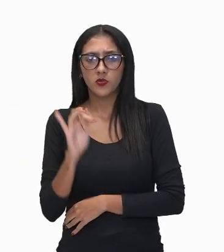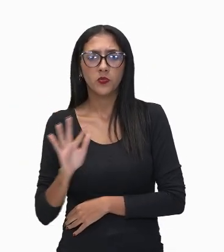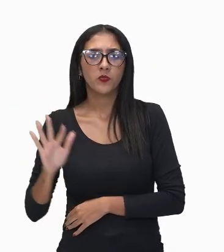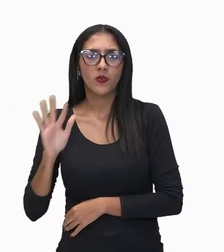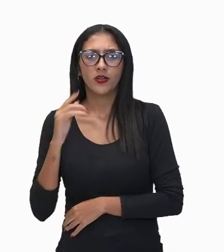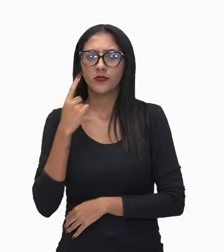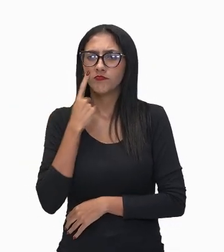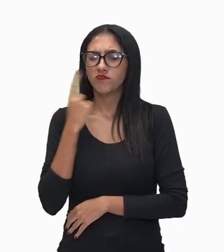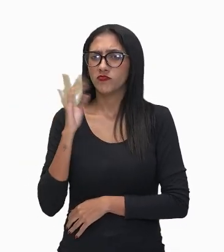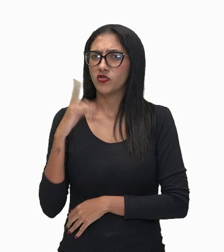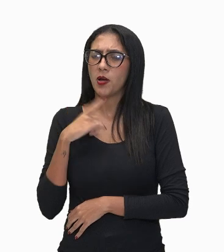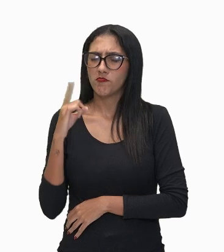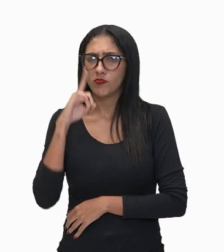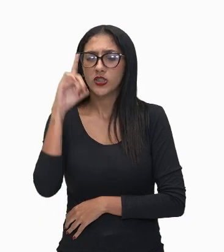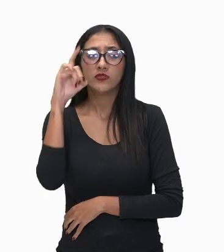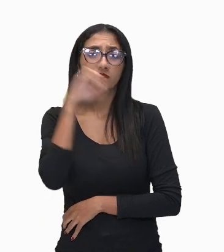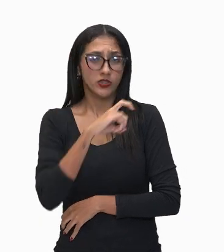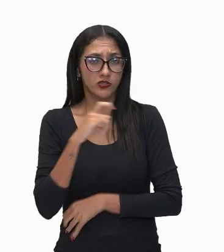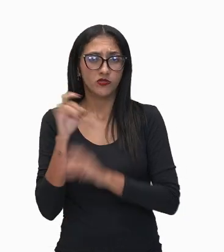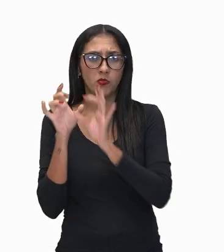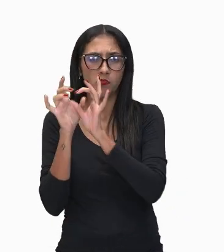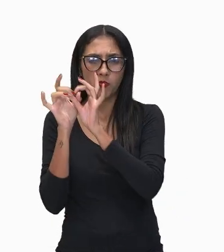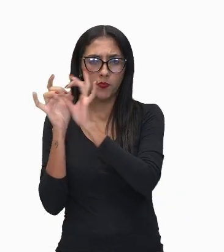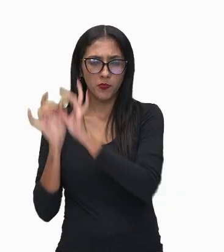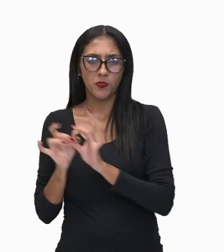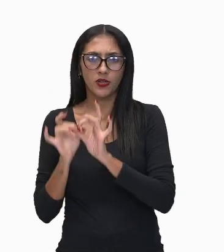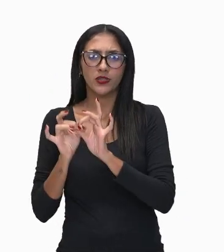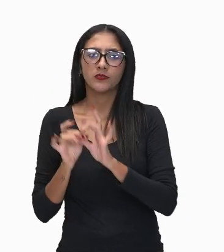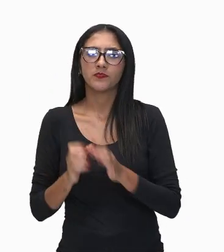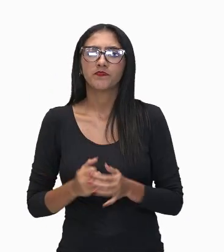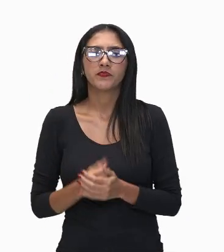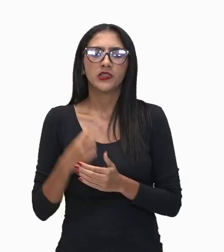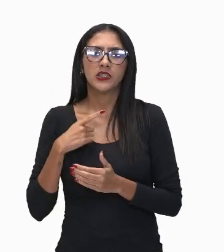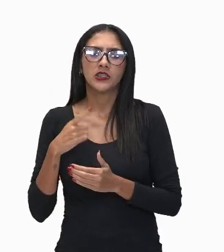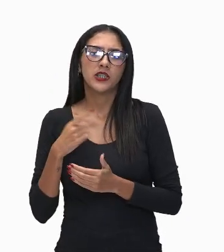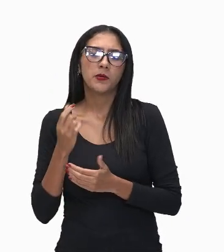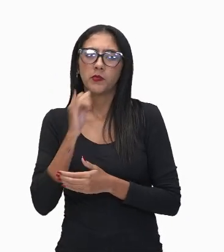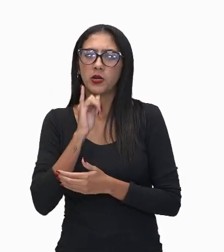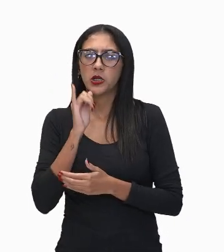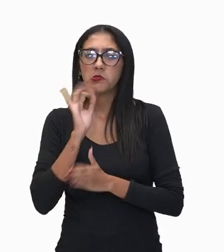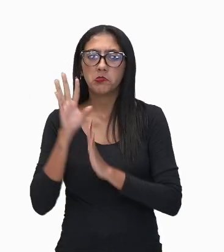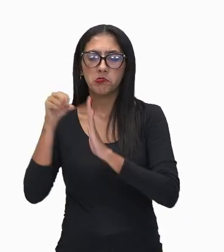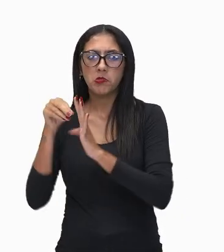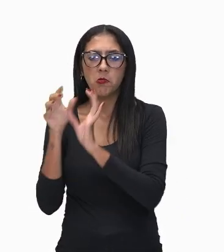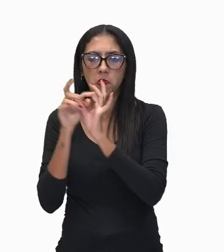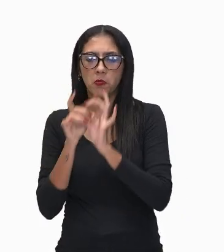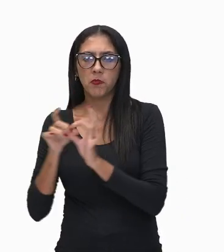mais complexa essa estrutura, nós vamos ter um agrupamento aí de 2 ou mais